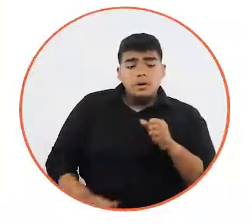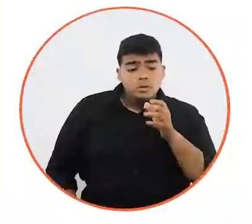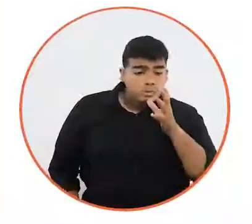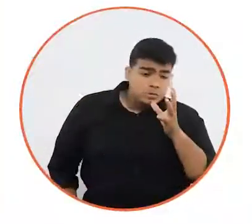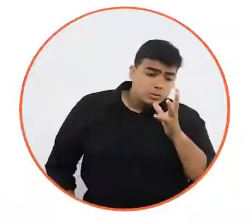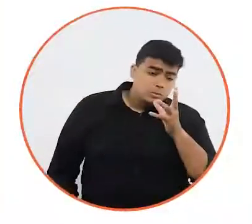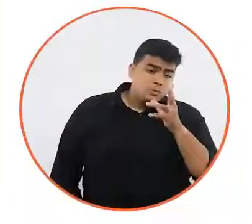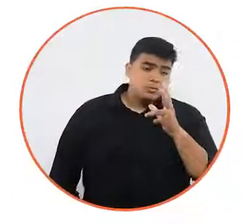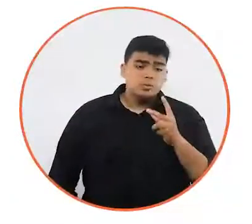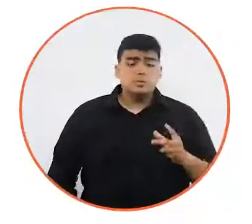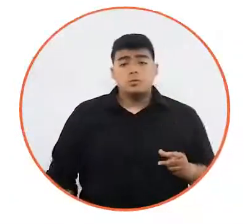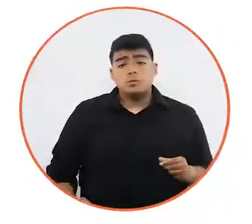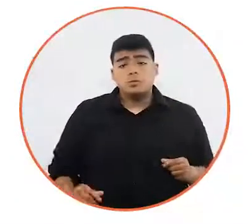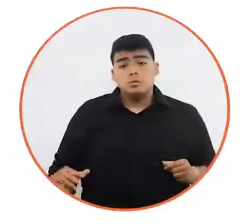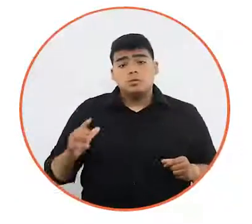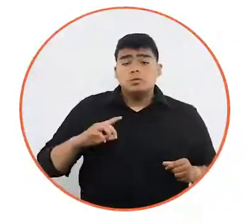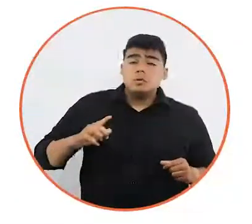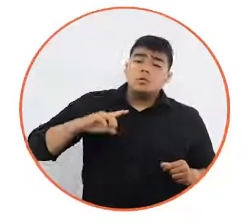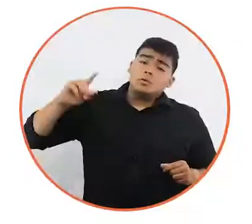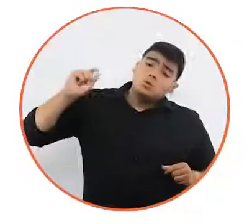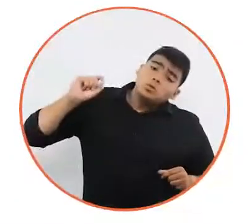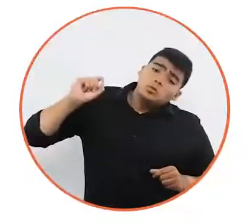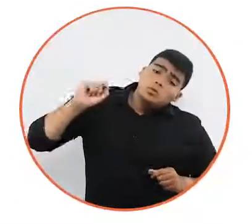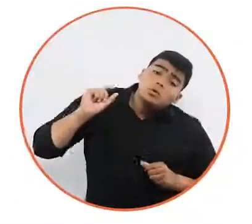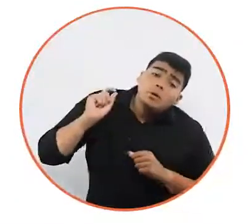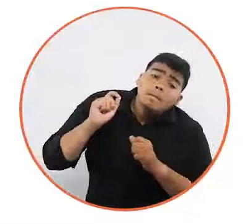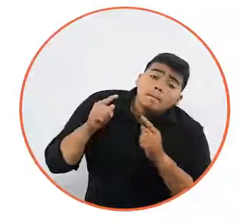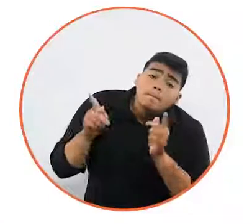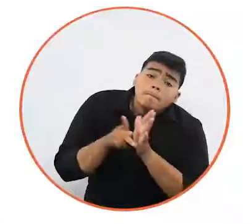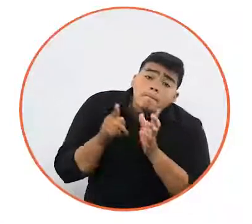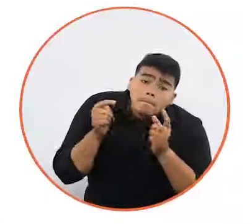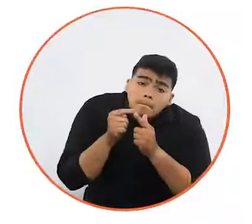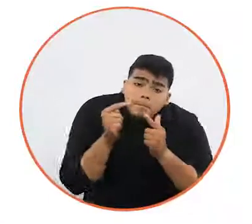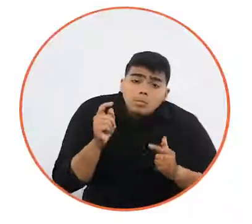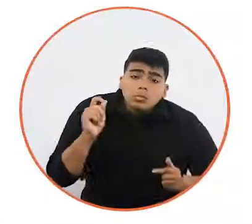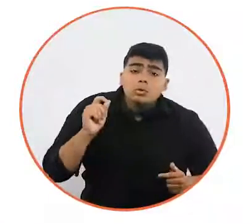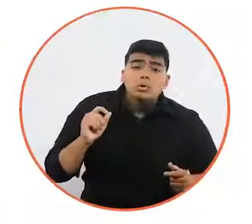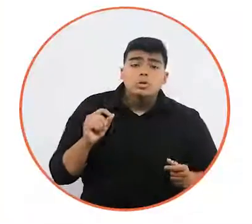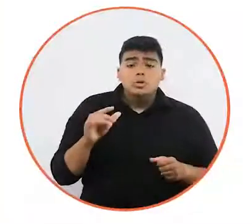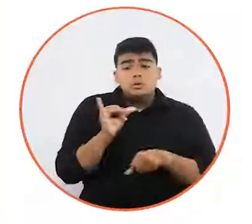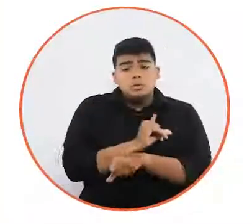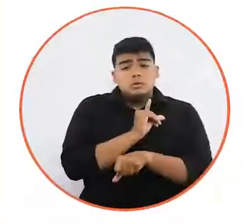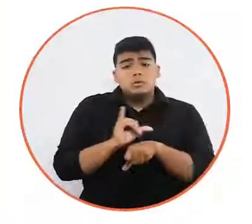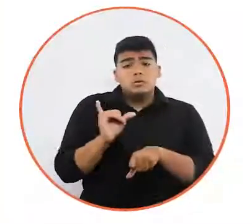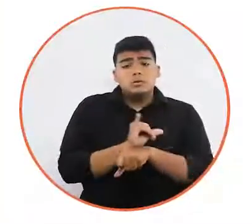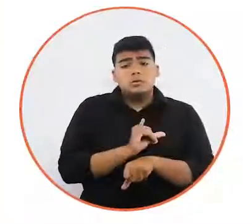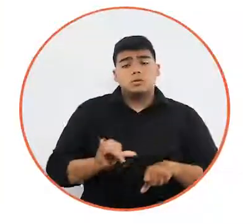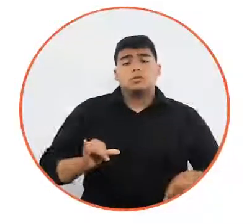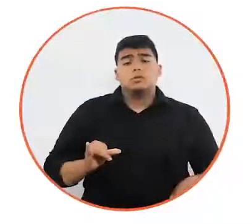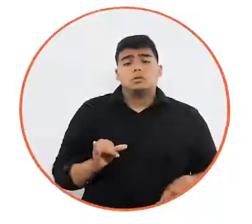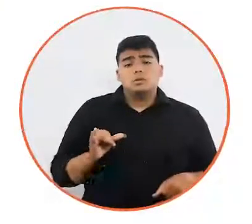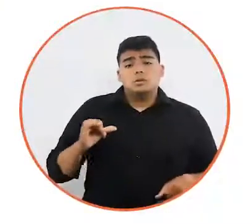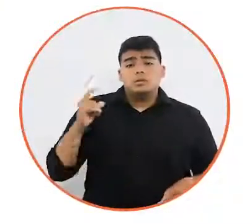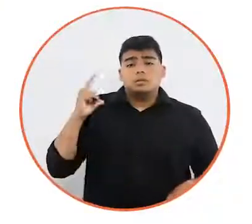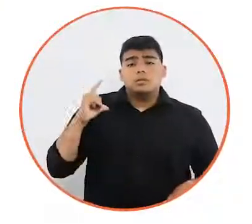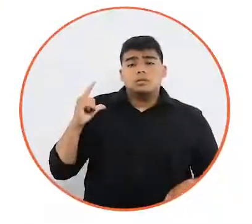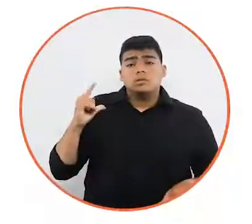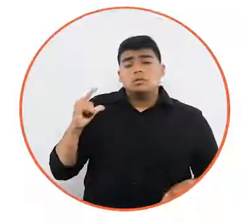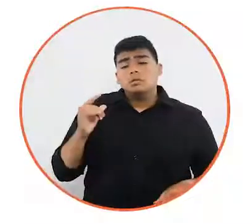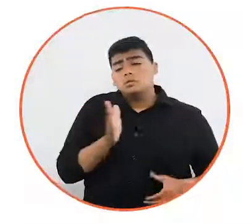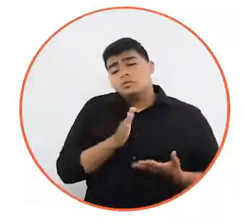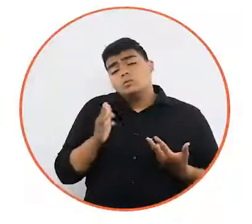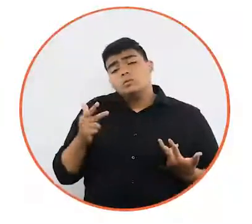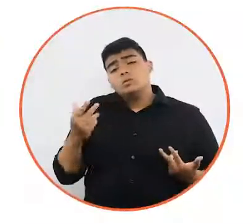Retardando a queda da areia. Nisso imita o jogo manhoso, ele está dizendo que a ampulheta, ela imita o jogo manhoso de